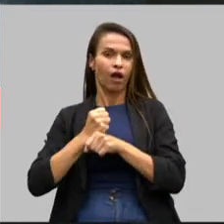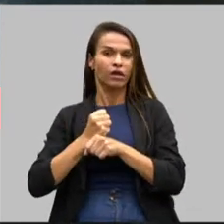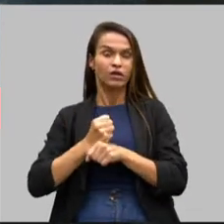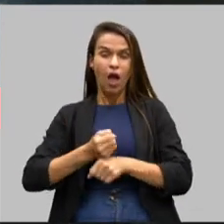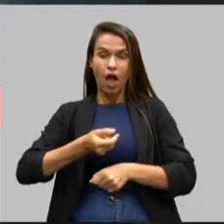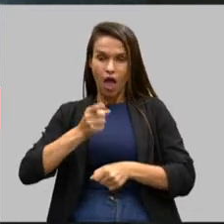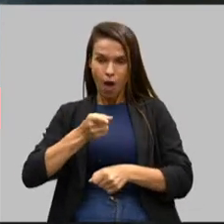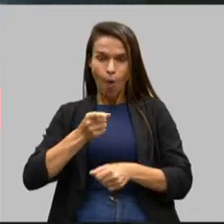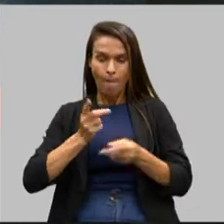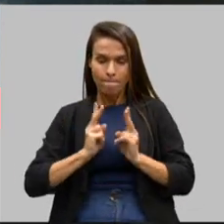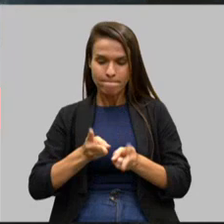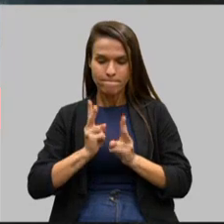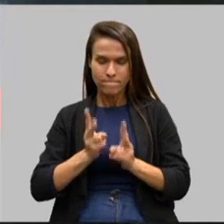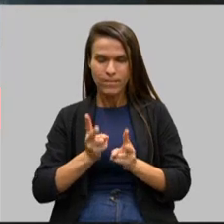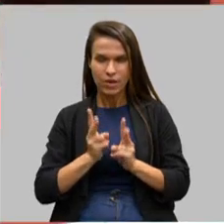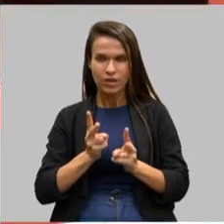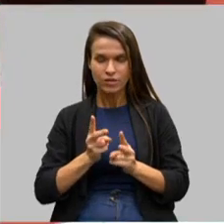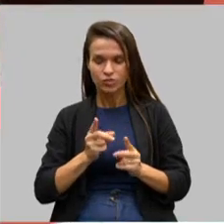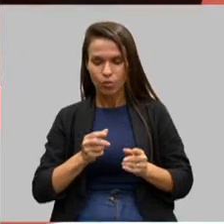mesma condição, levante a mão.